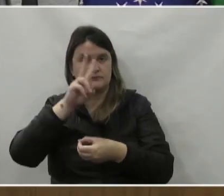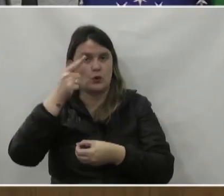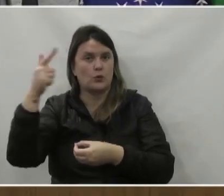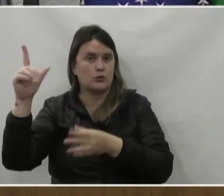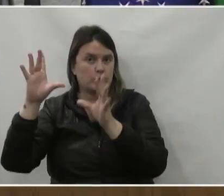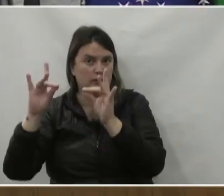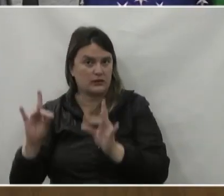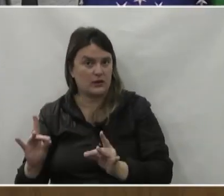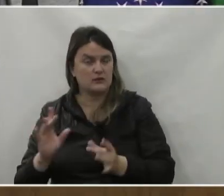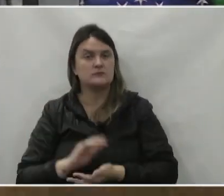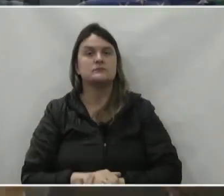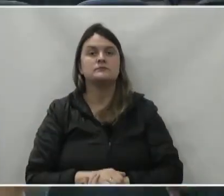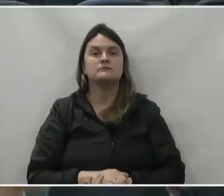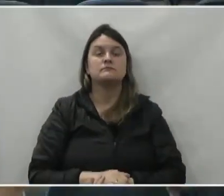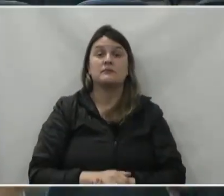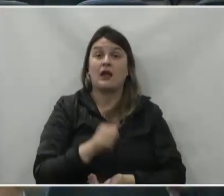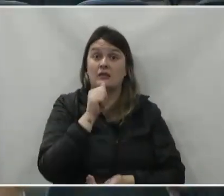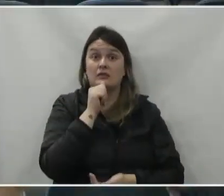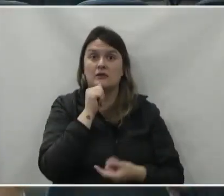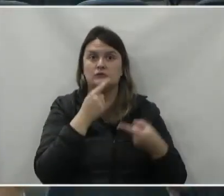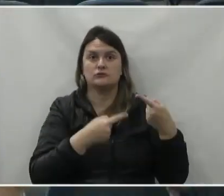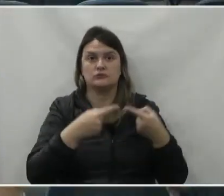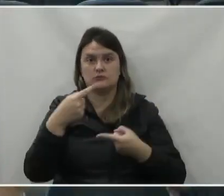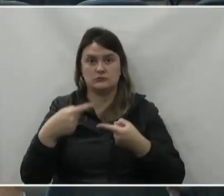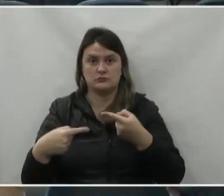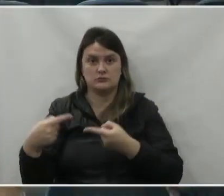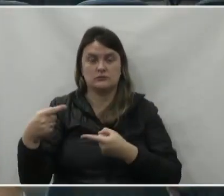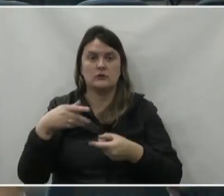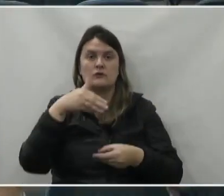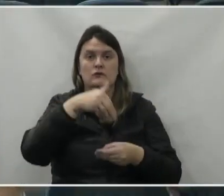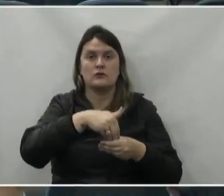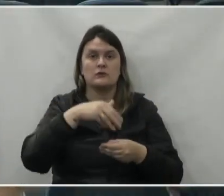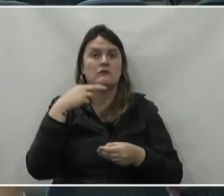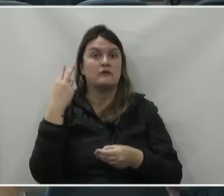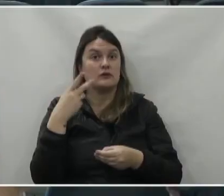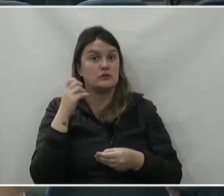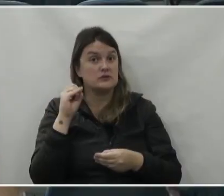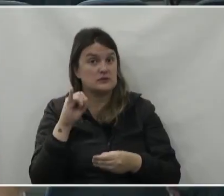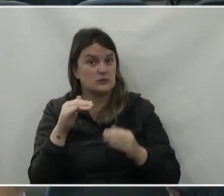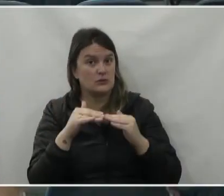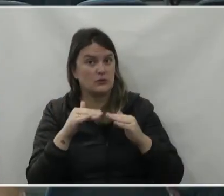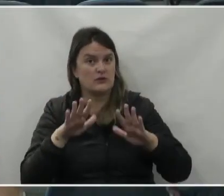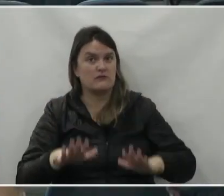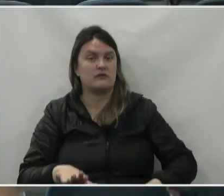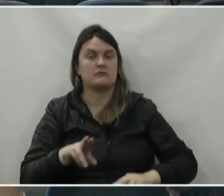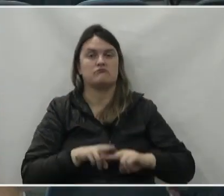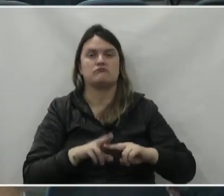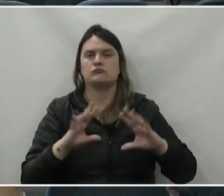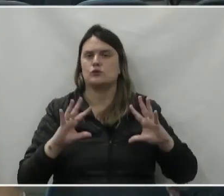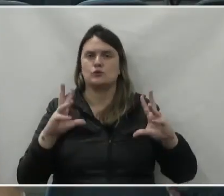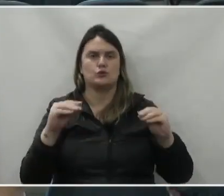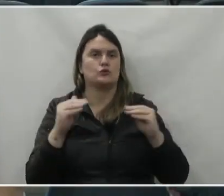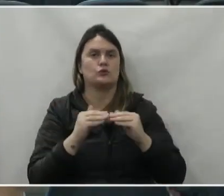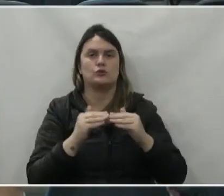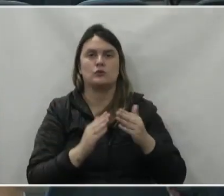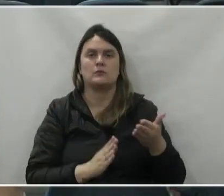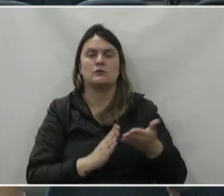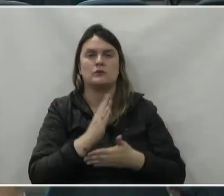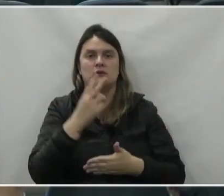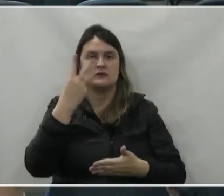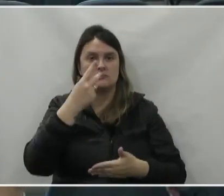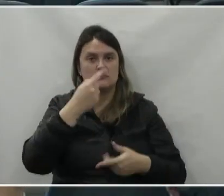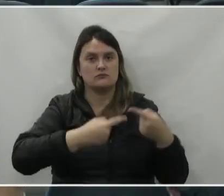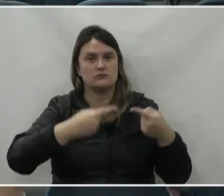da outras providências. Em discussão? Em votação, senhores vereadores que aprovam, permaneçam como estão. Aprovado em segunda